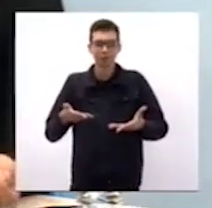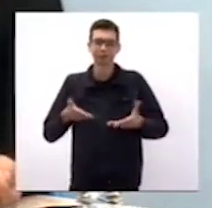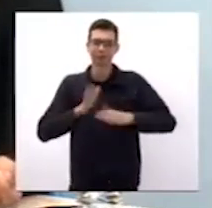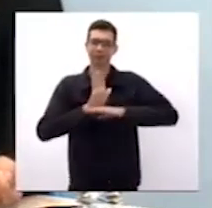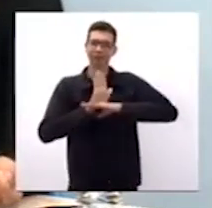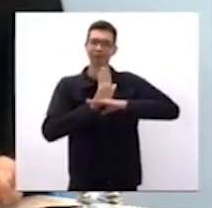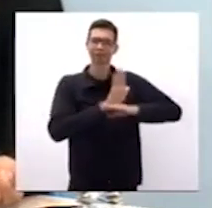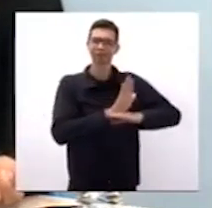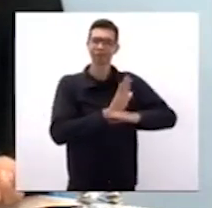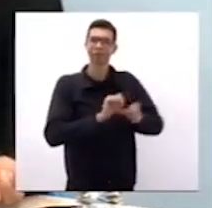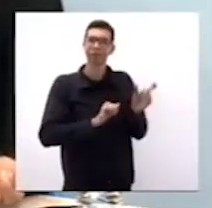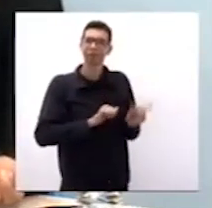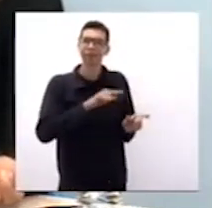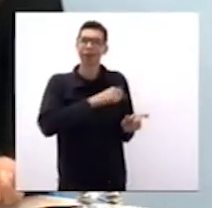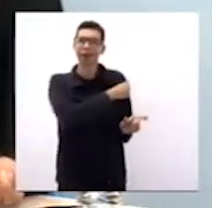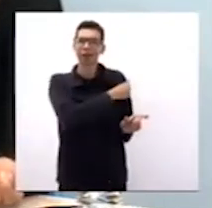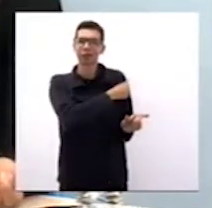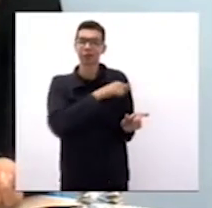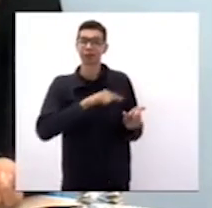vai estar desenvolvendo.